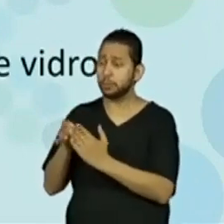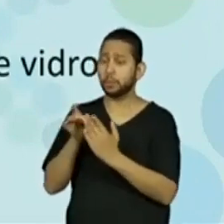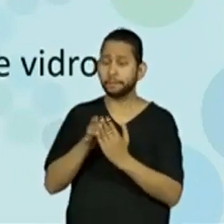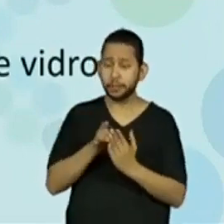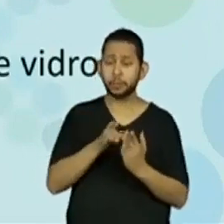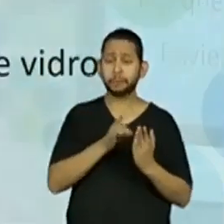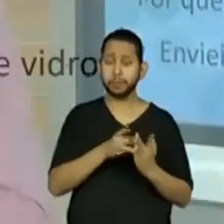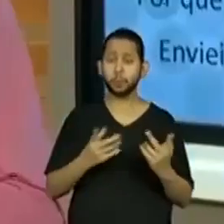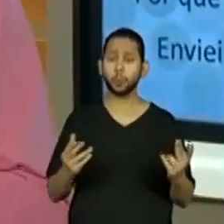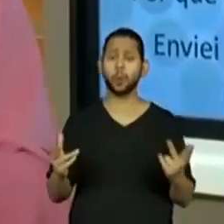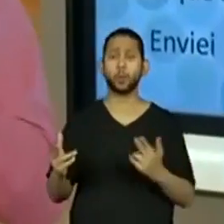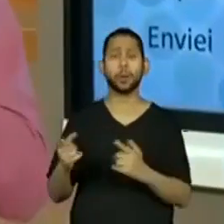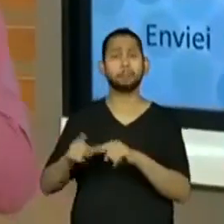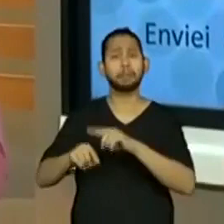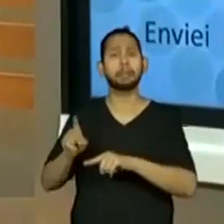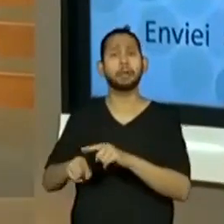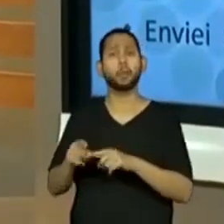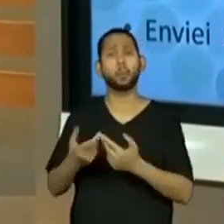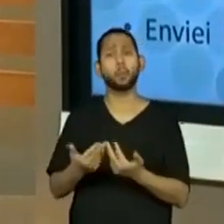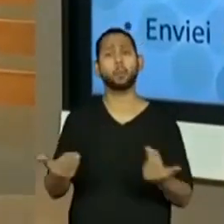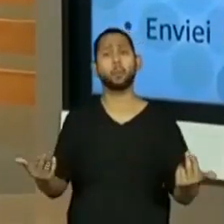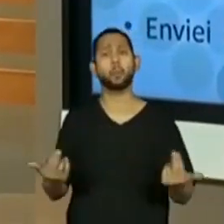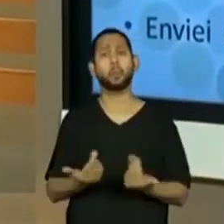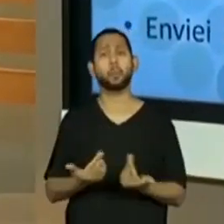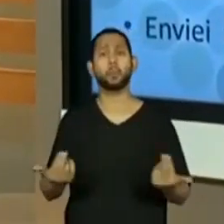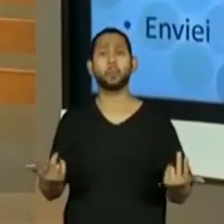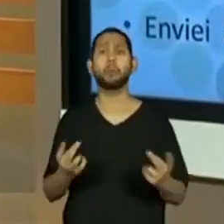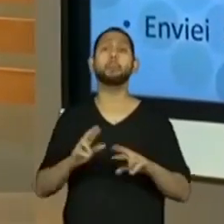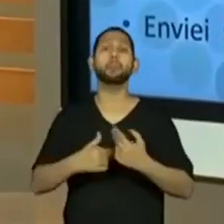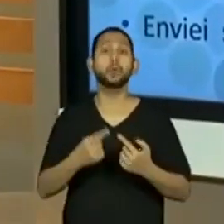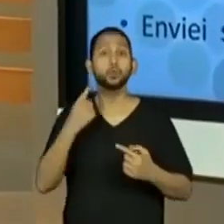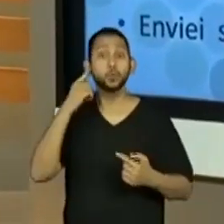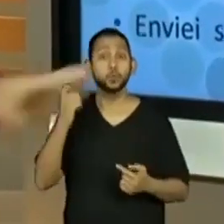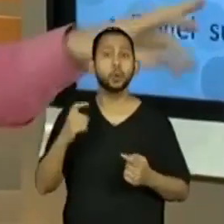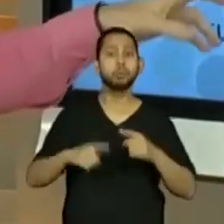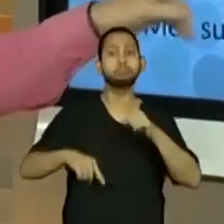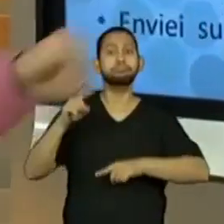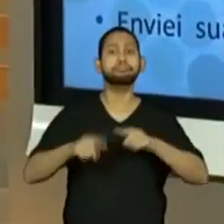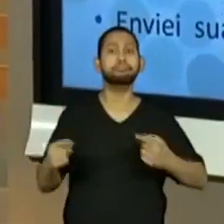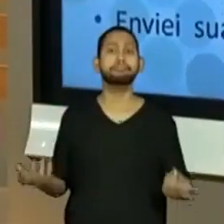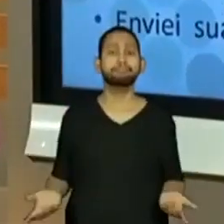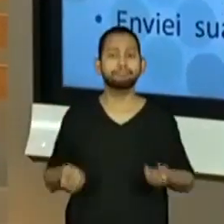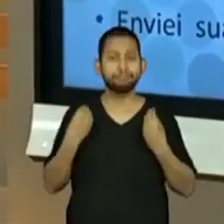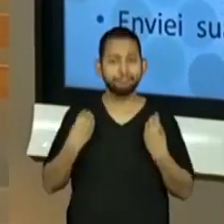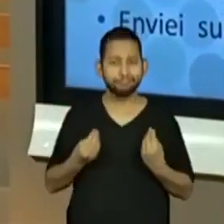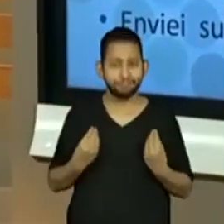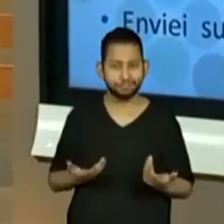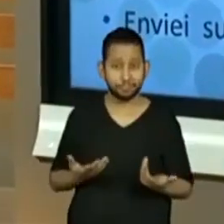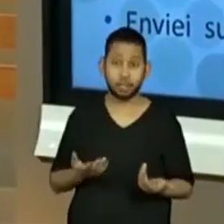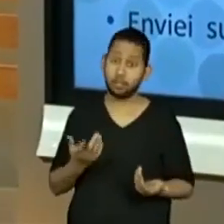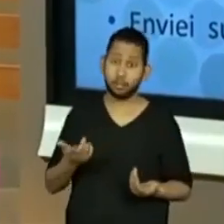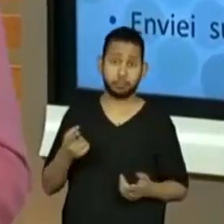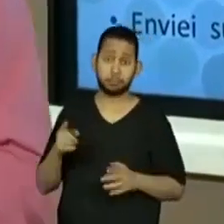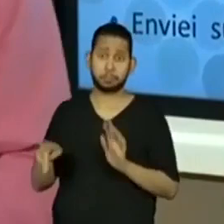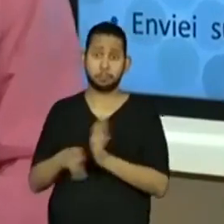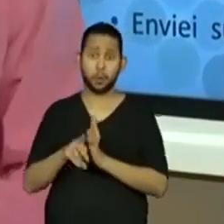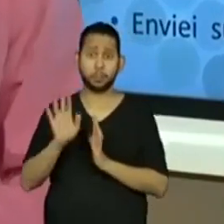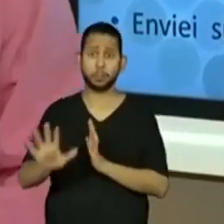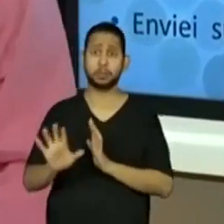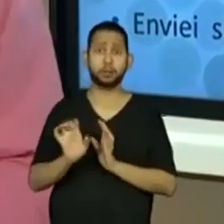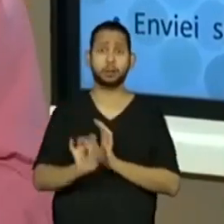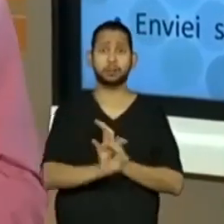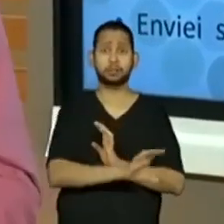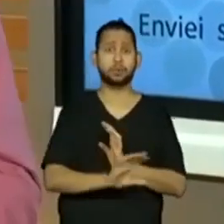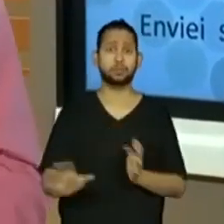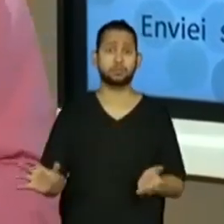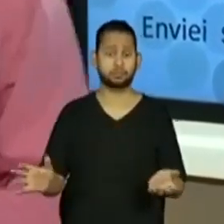o vidro? Por que são produzidos sons diferentes, considerando que eles são feitos